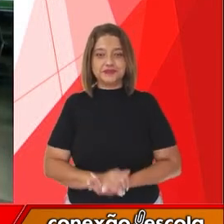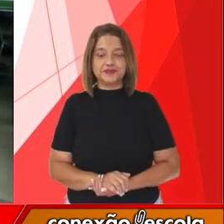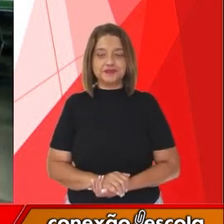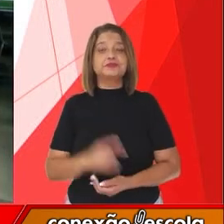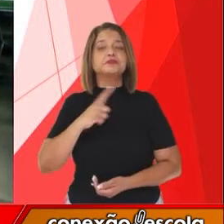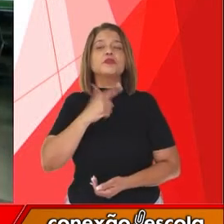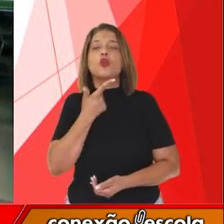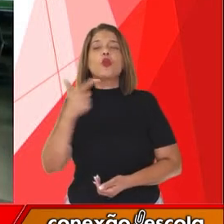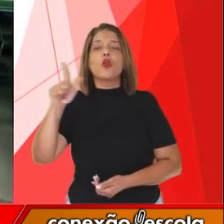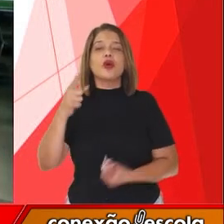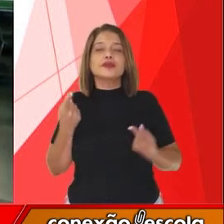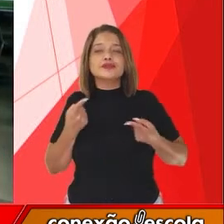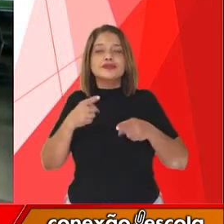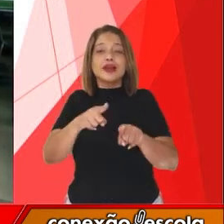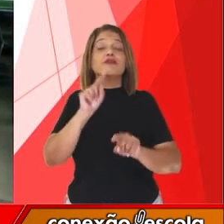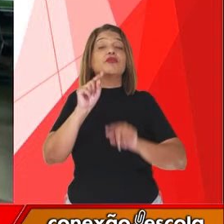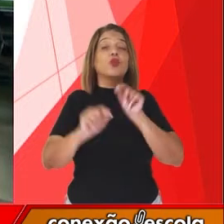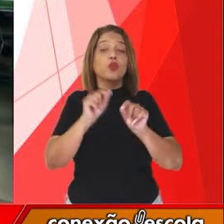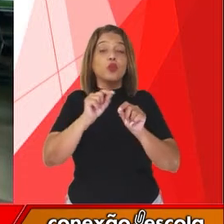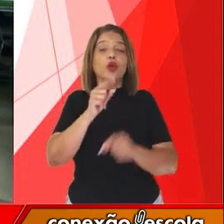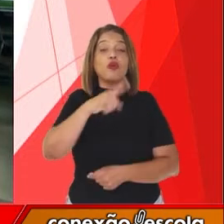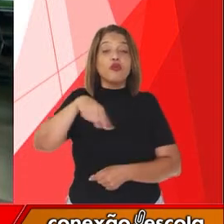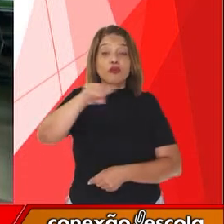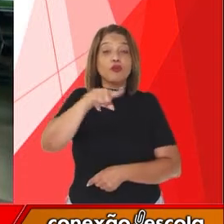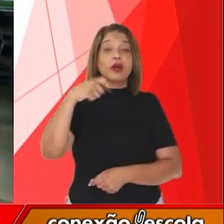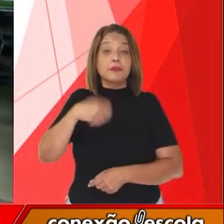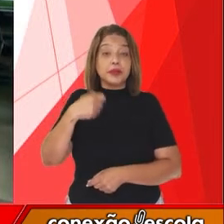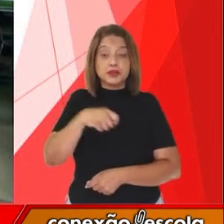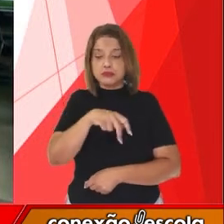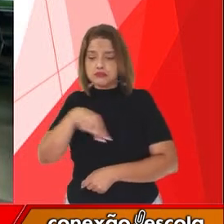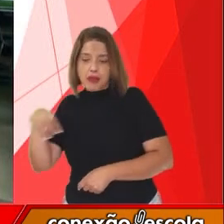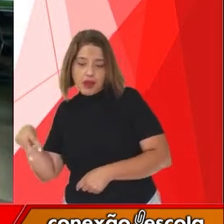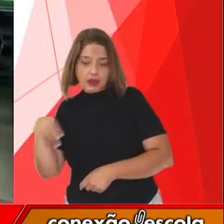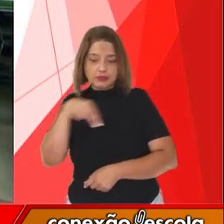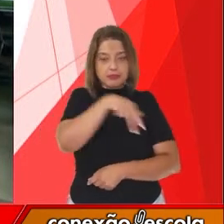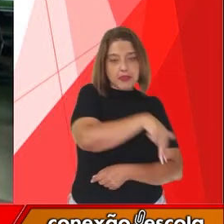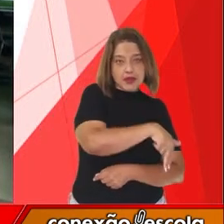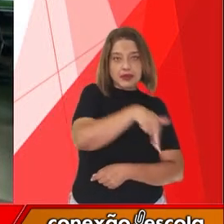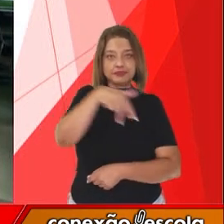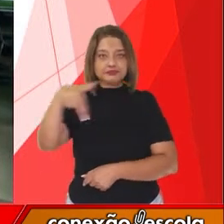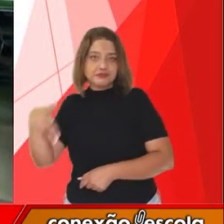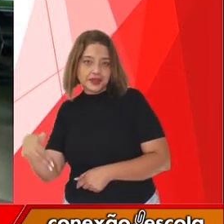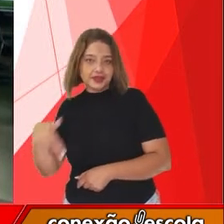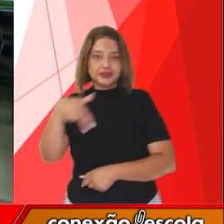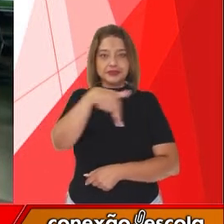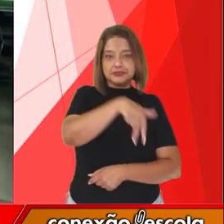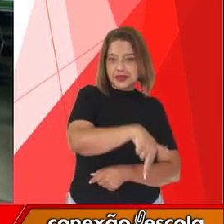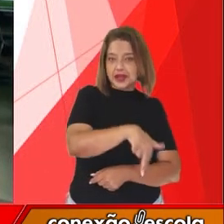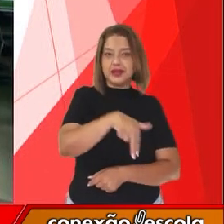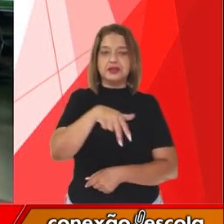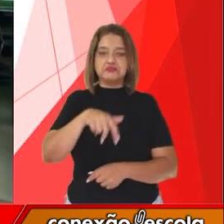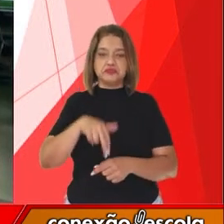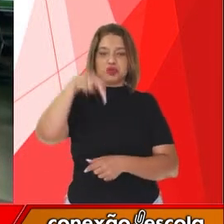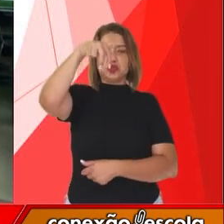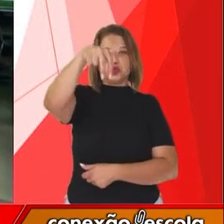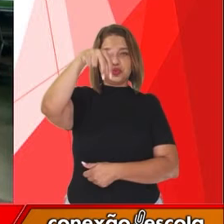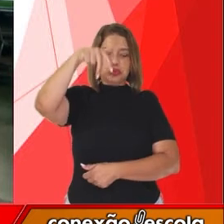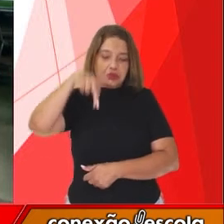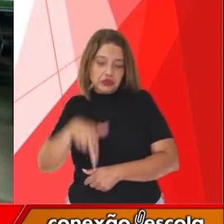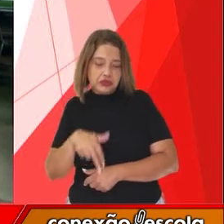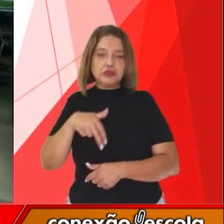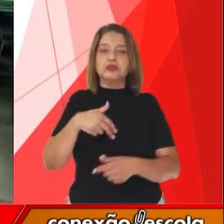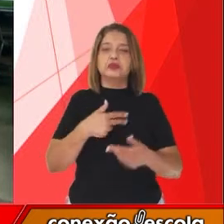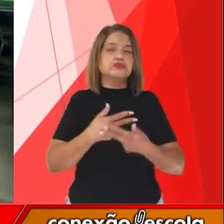Um outro desafio é você se locomover em diferentes níveis, degrau, banco,